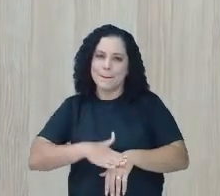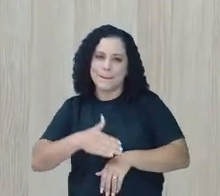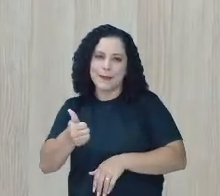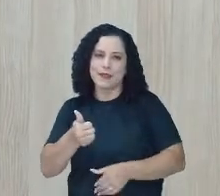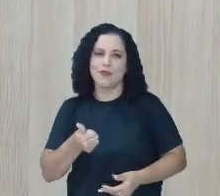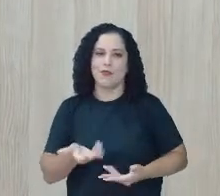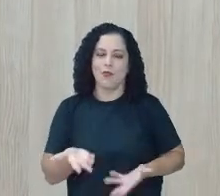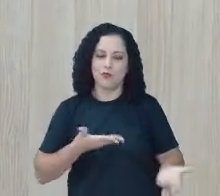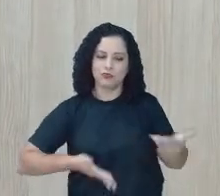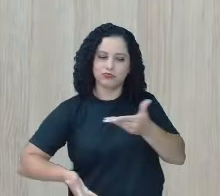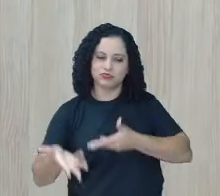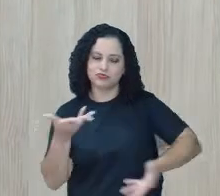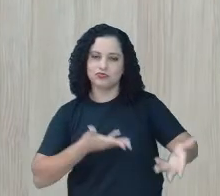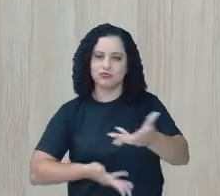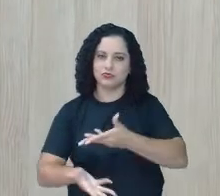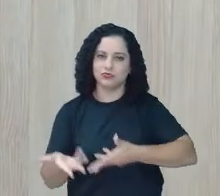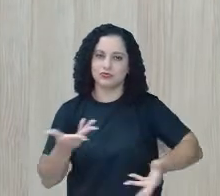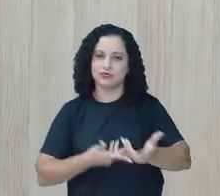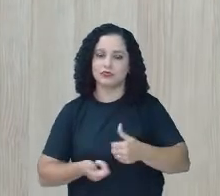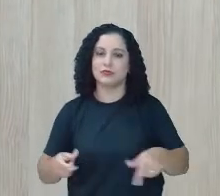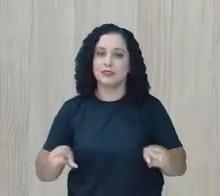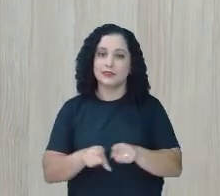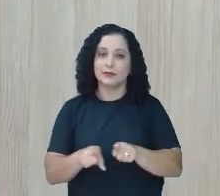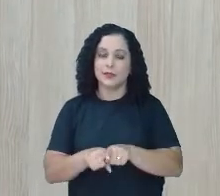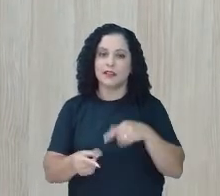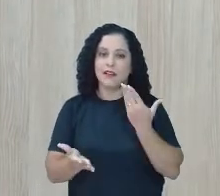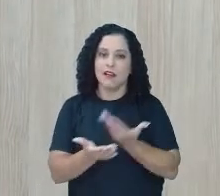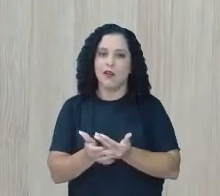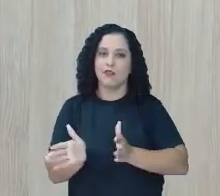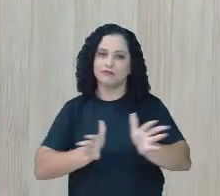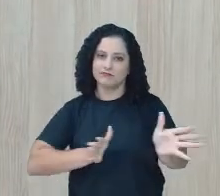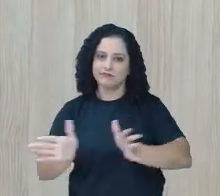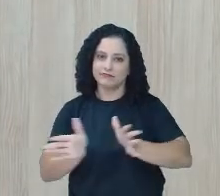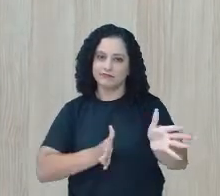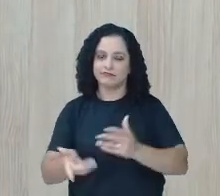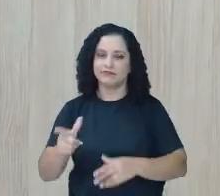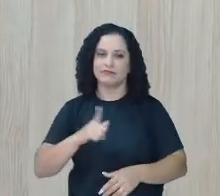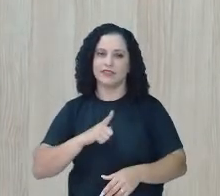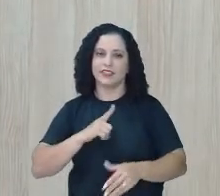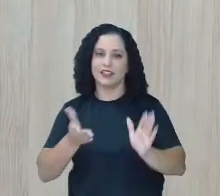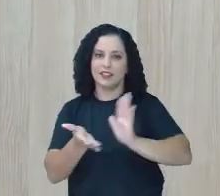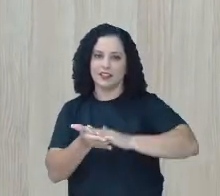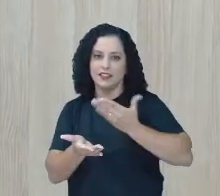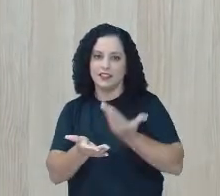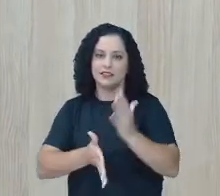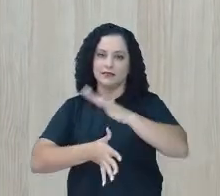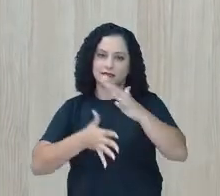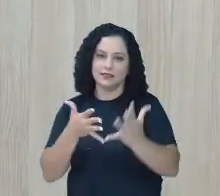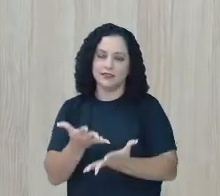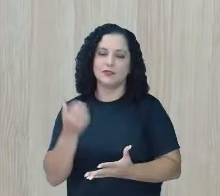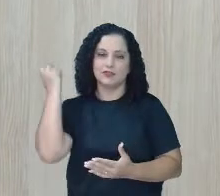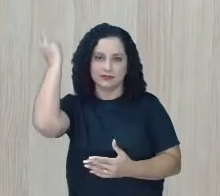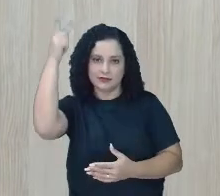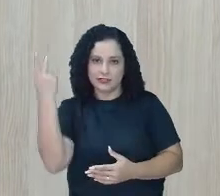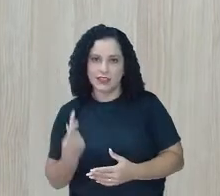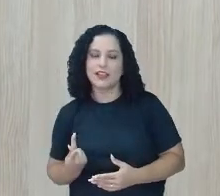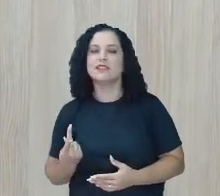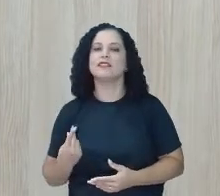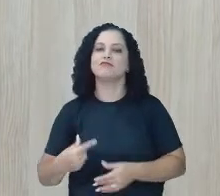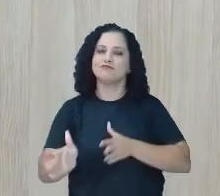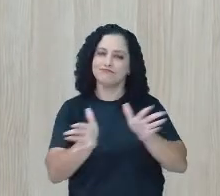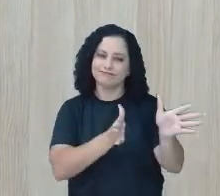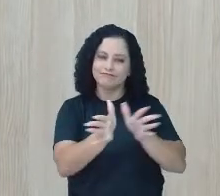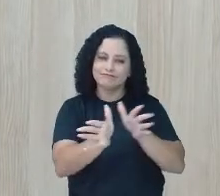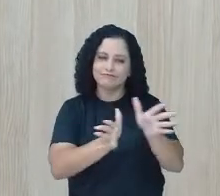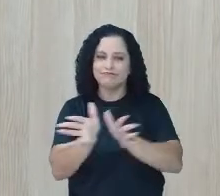certo? Para tornar a nossa aula mais acessível, a gente tem aqui a Késia, que está fazendo a tradução simultânea para a língua brasileira